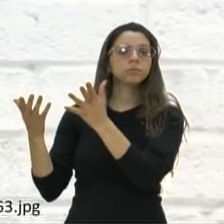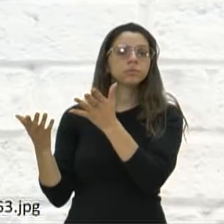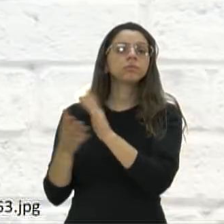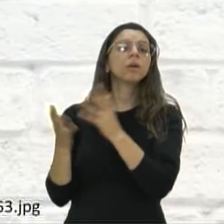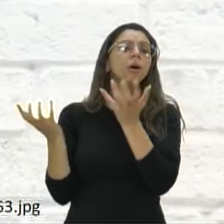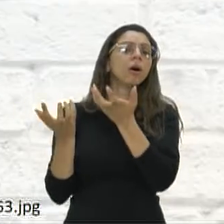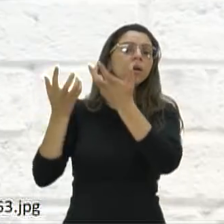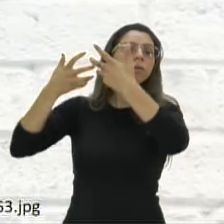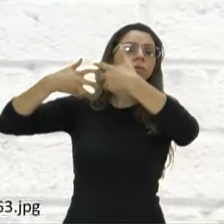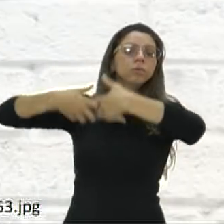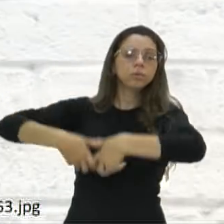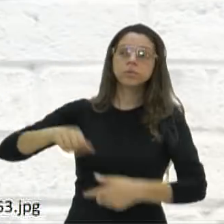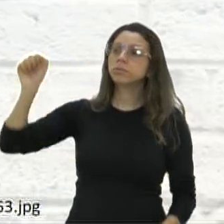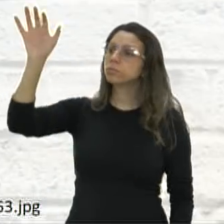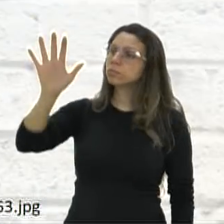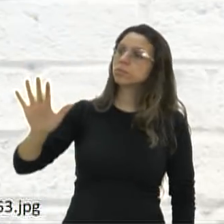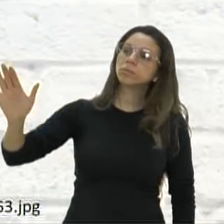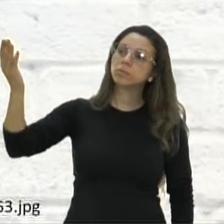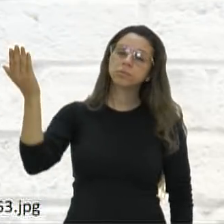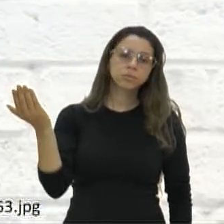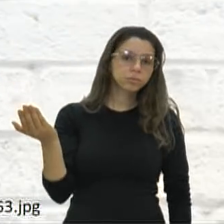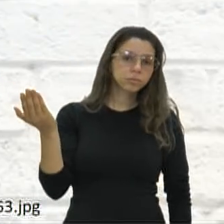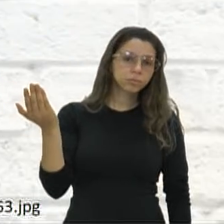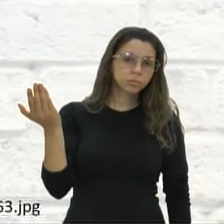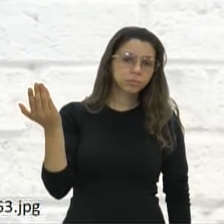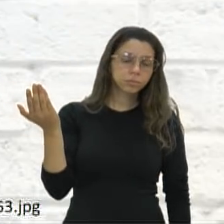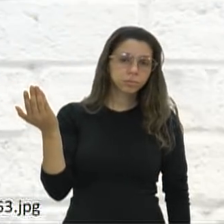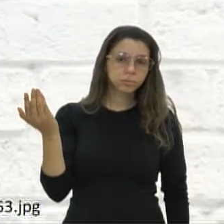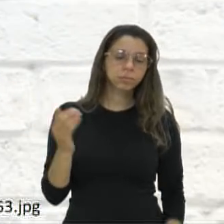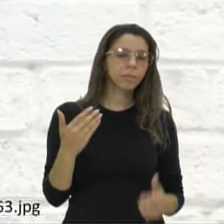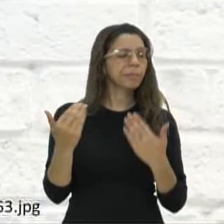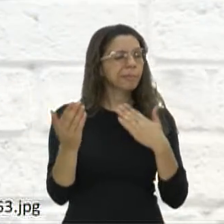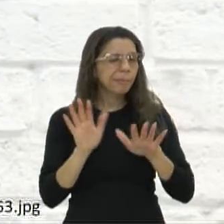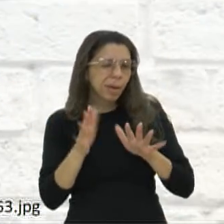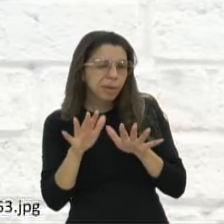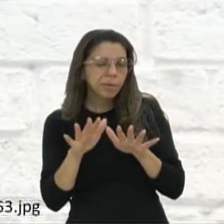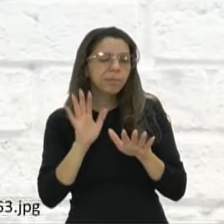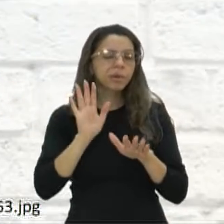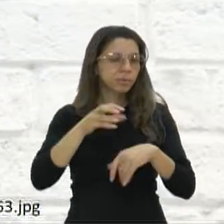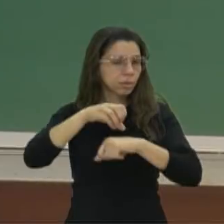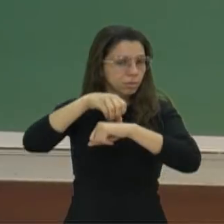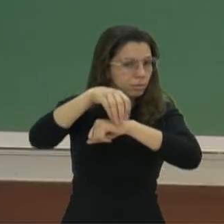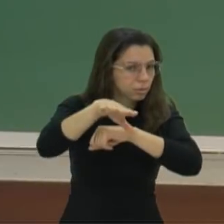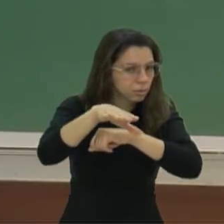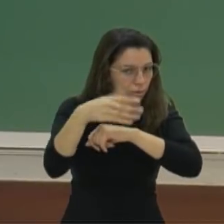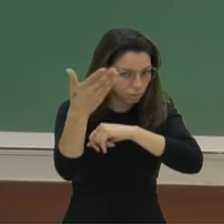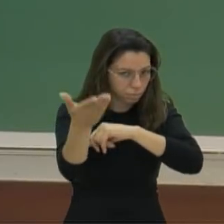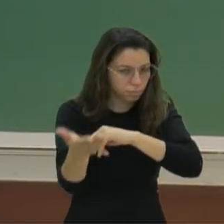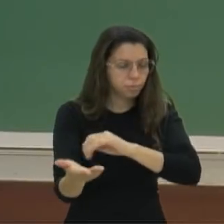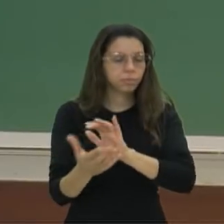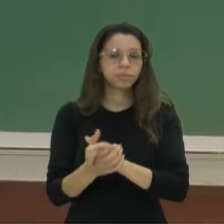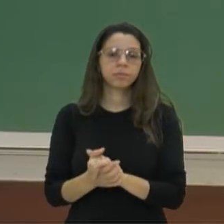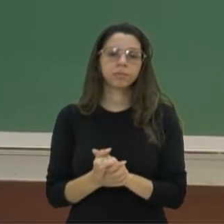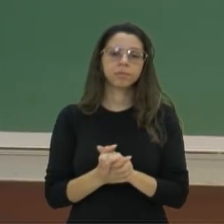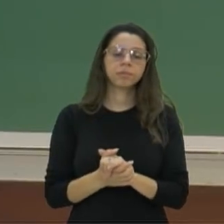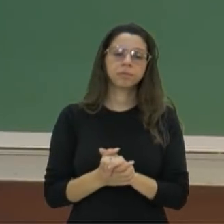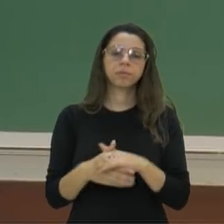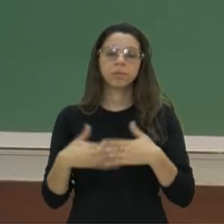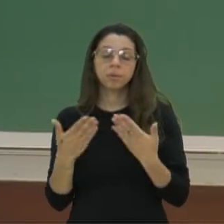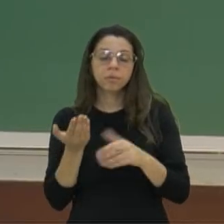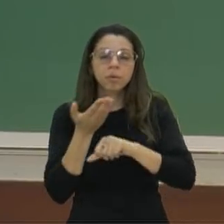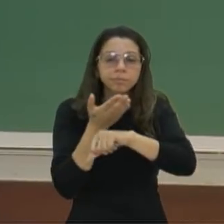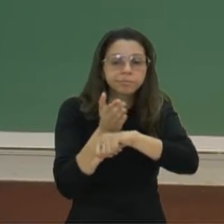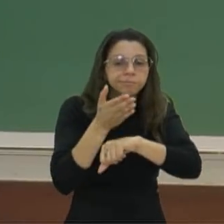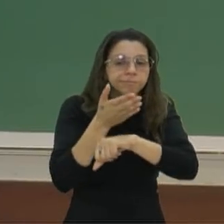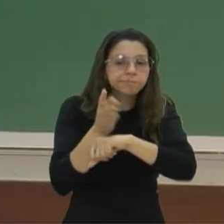a função deste material? Mais ou menos, eu já dei uma ideia para vocês. A gente foi esquentando